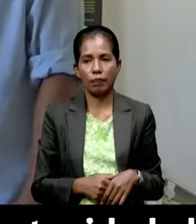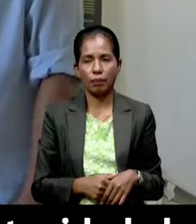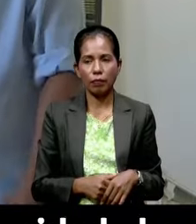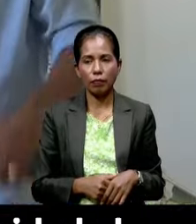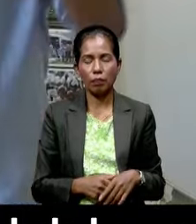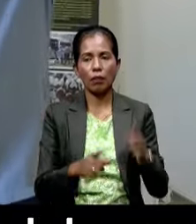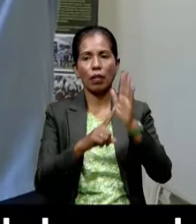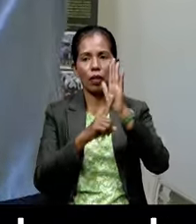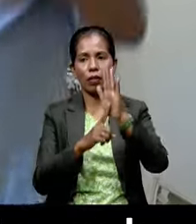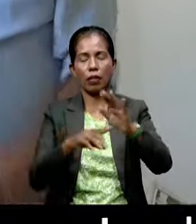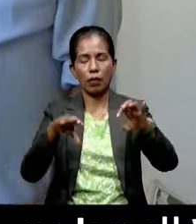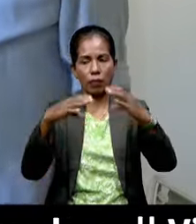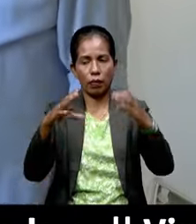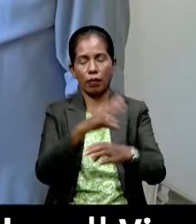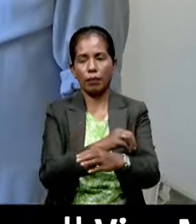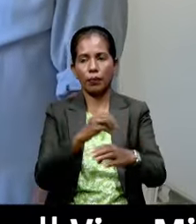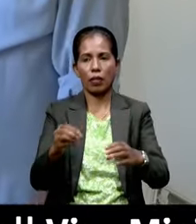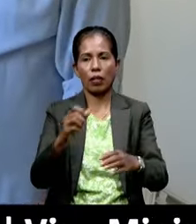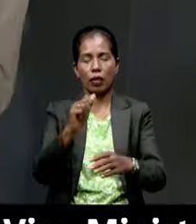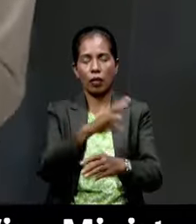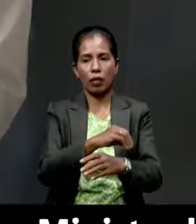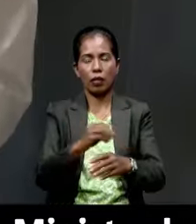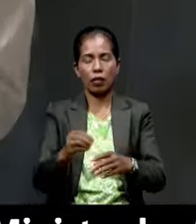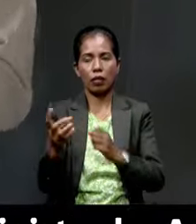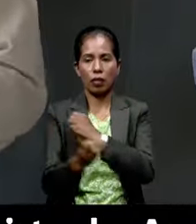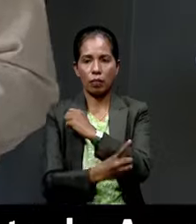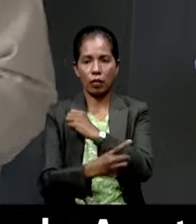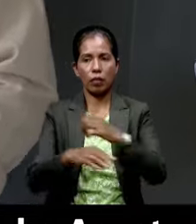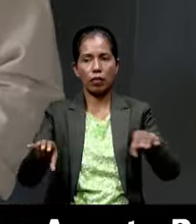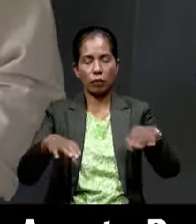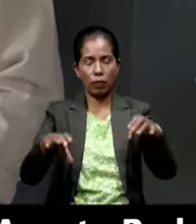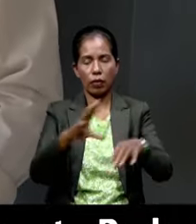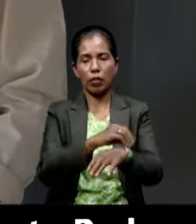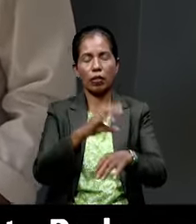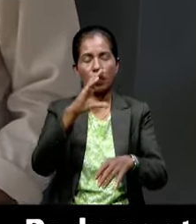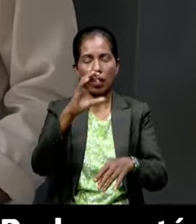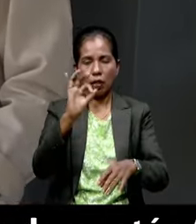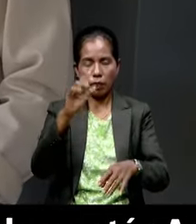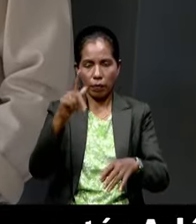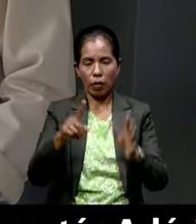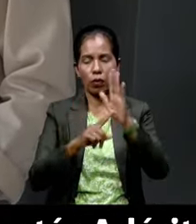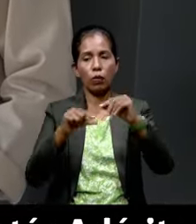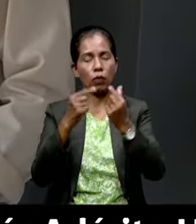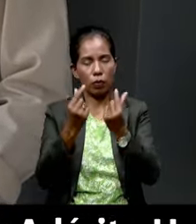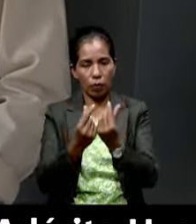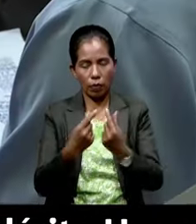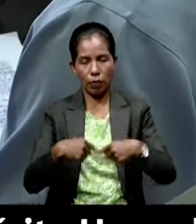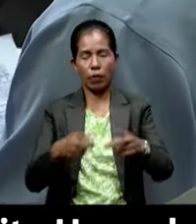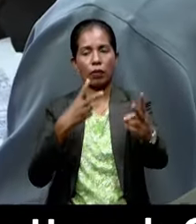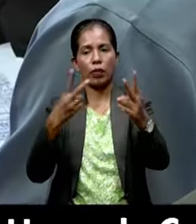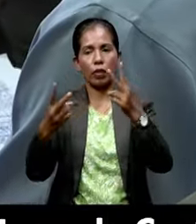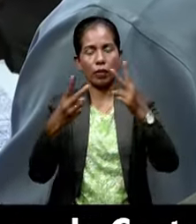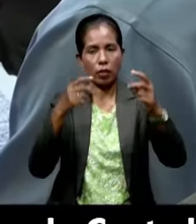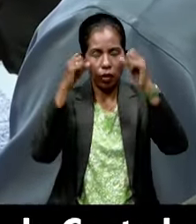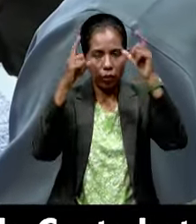Asunto ne ato husi comisario protofolio, asunto disciplinar comisión función pública, a fui no equipa conjunta a la visita